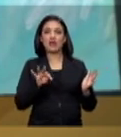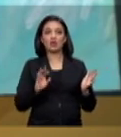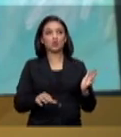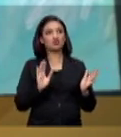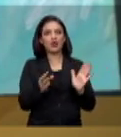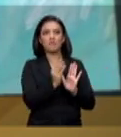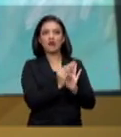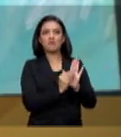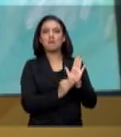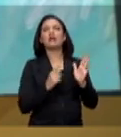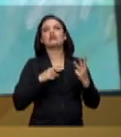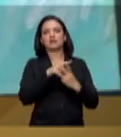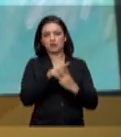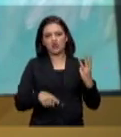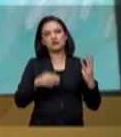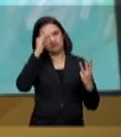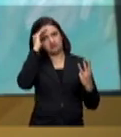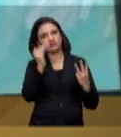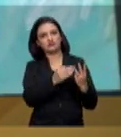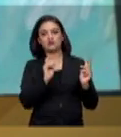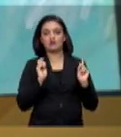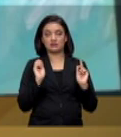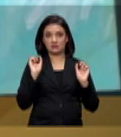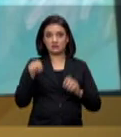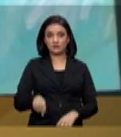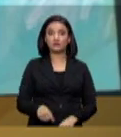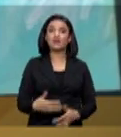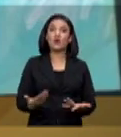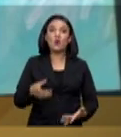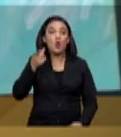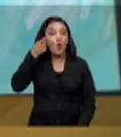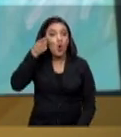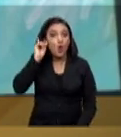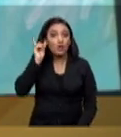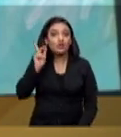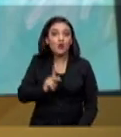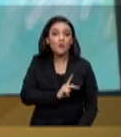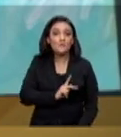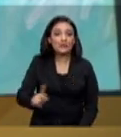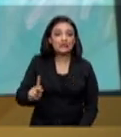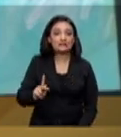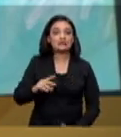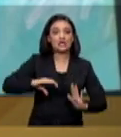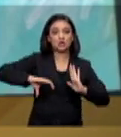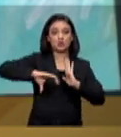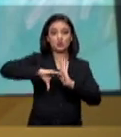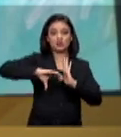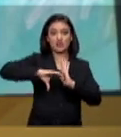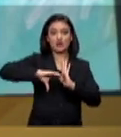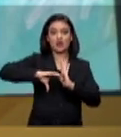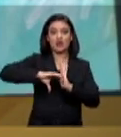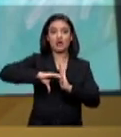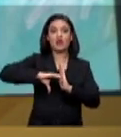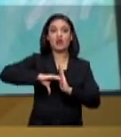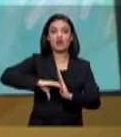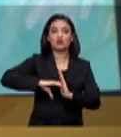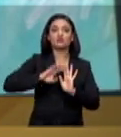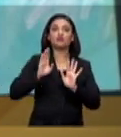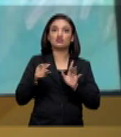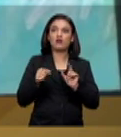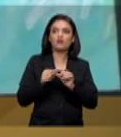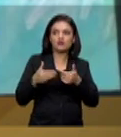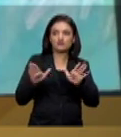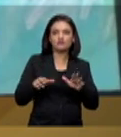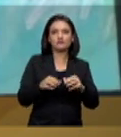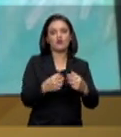processual, cabe informar que ontem mesmo o presidente do Senado fez a sua instalação, sessão de instalação